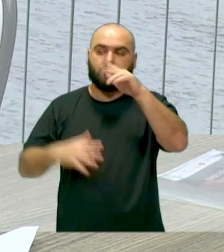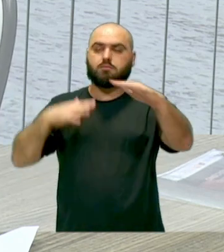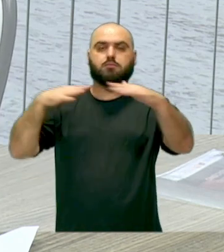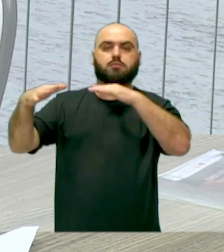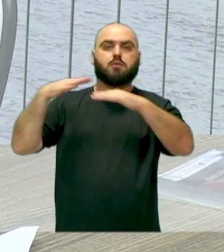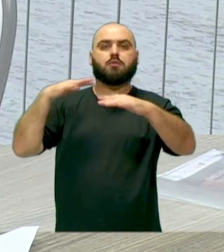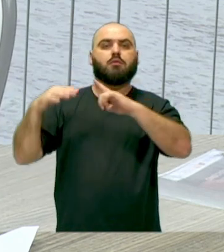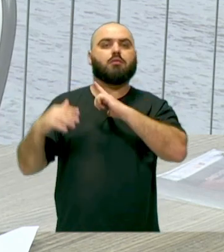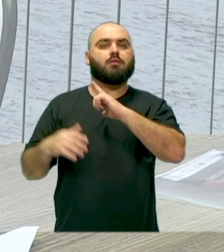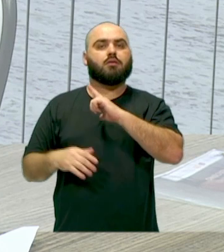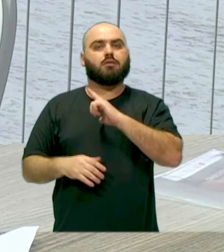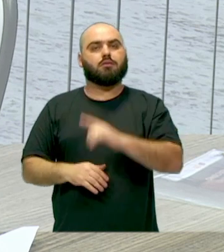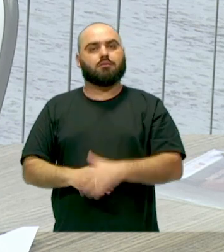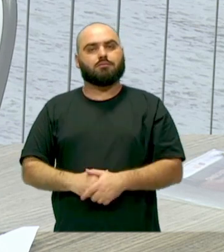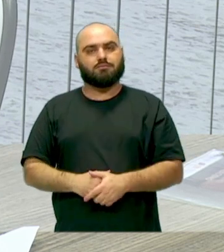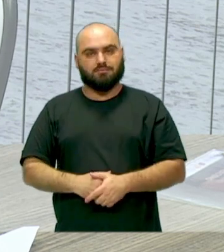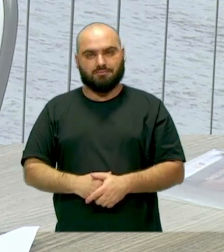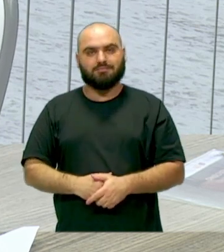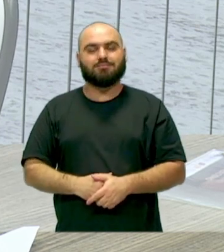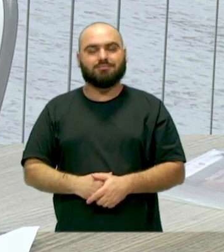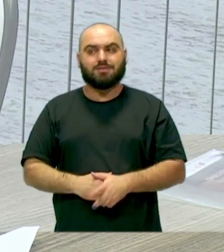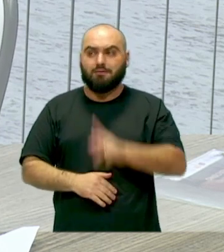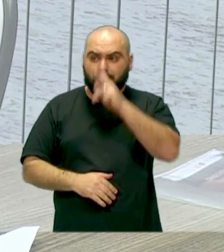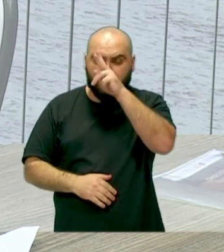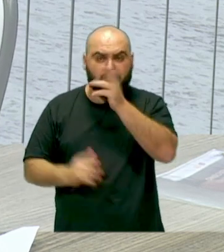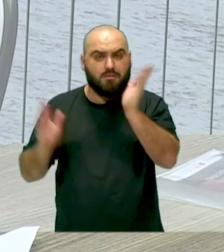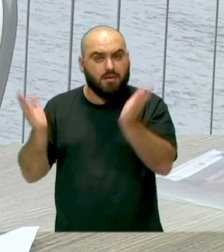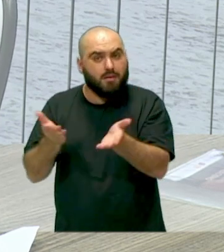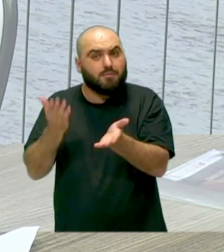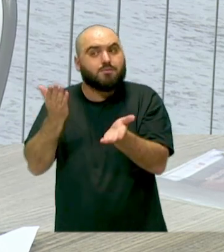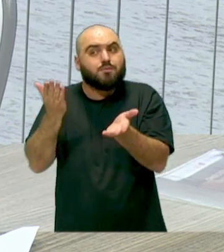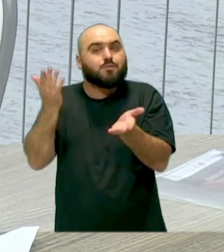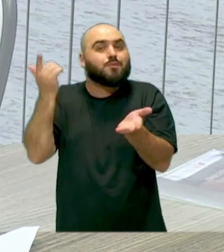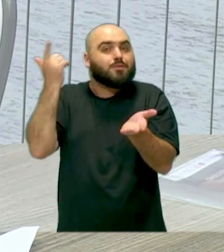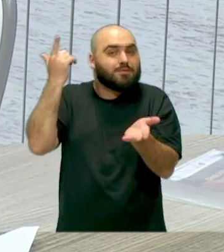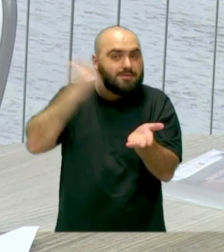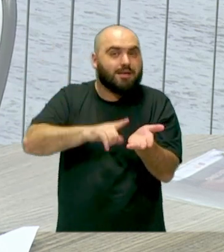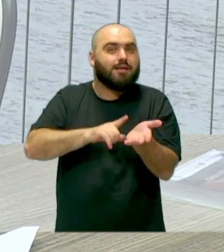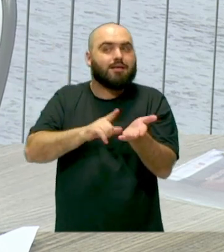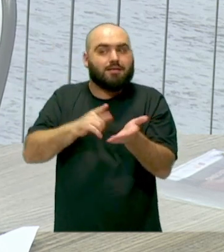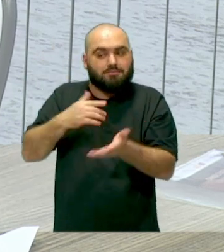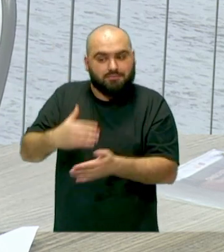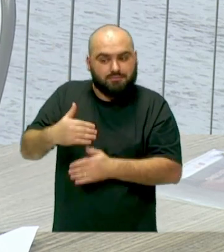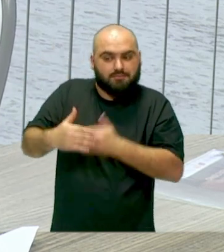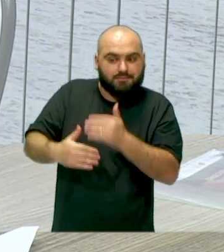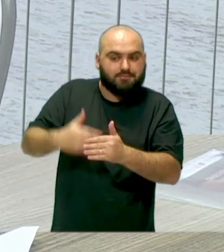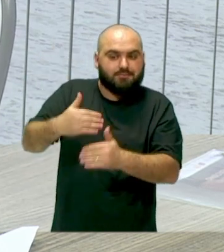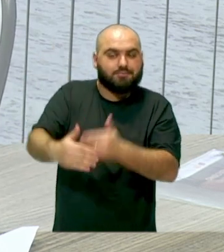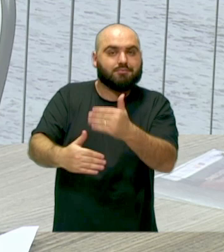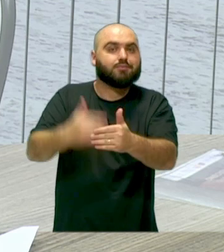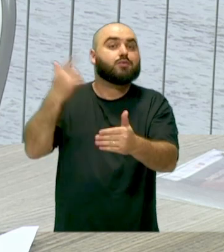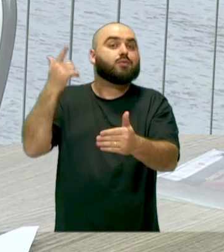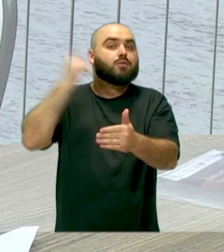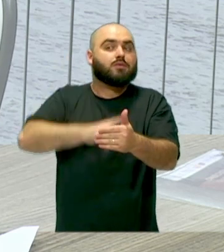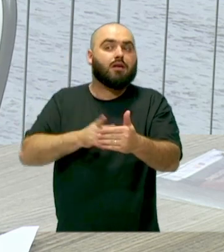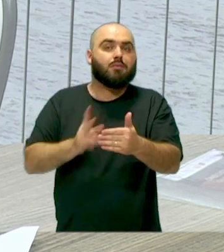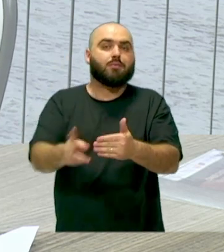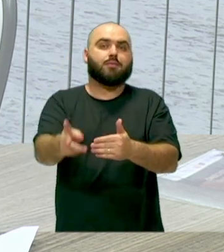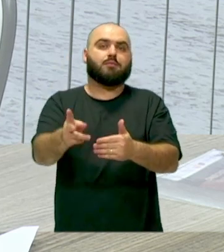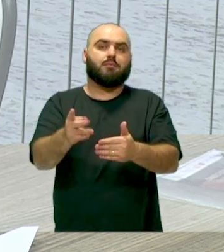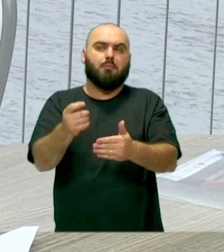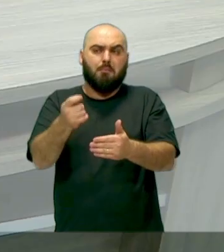movimentos, entende? Então, a gente conseguiu e tem conseguido avançar,